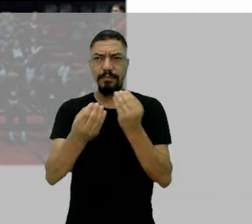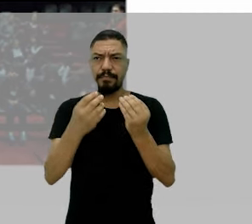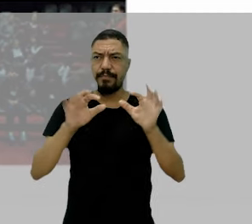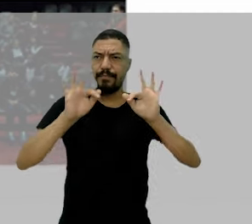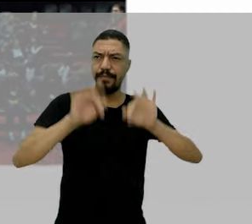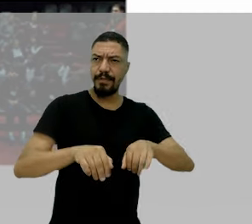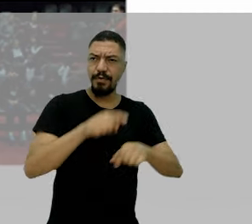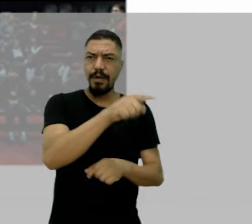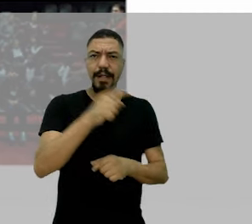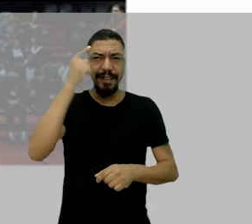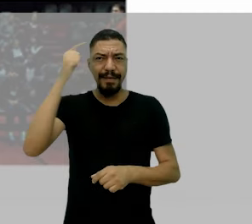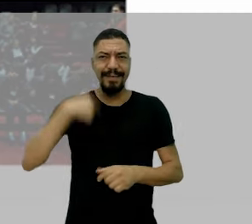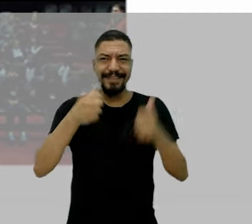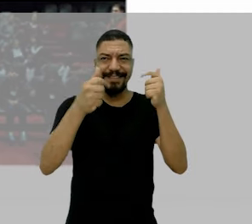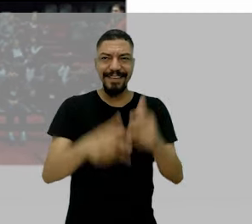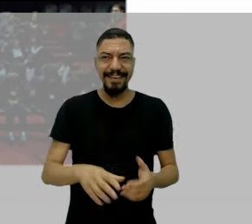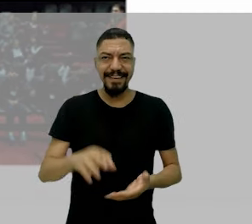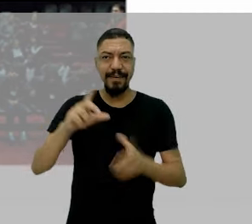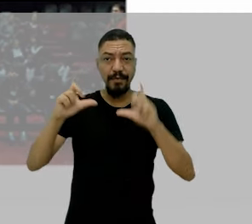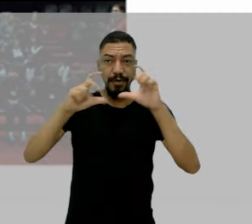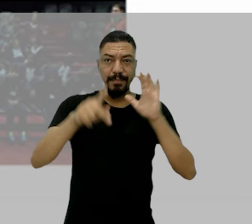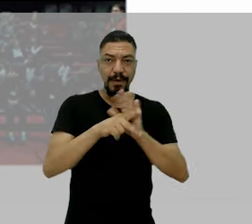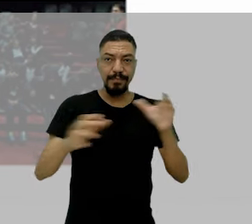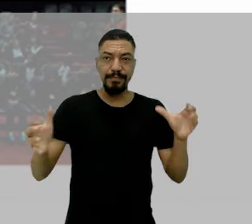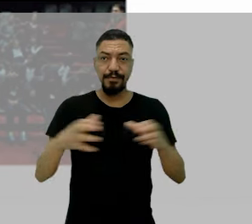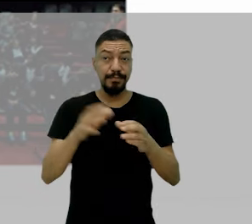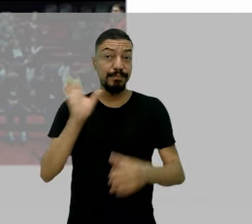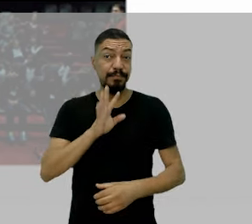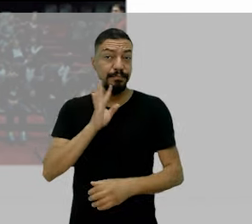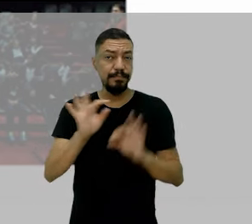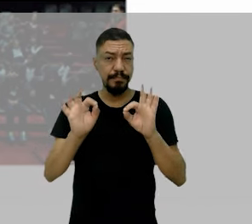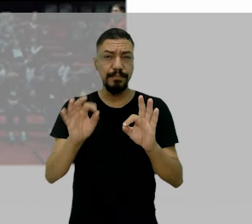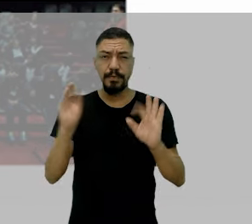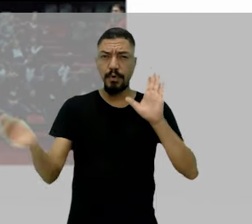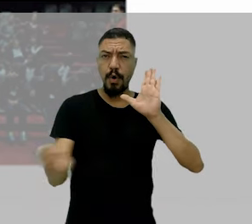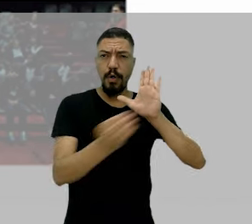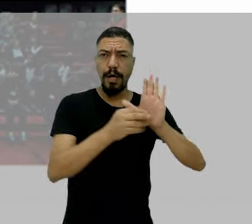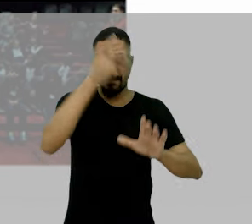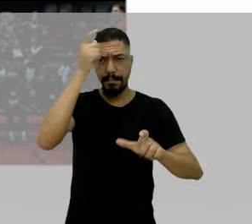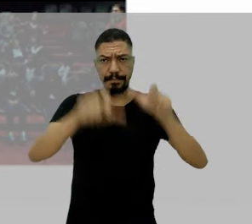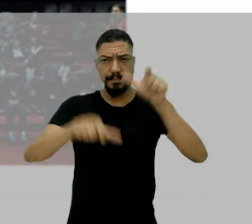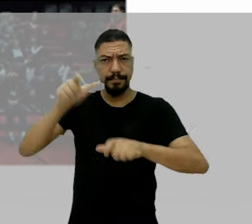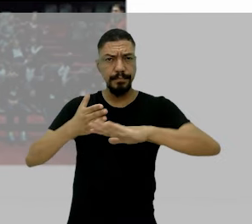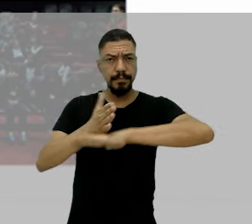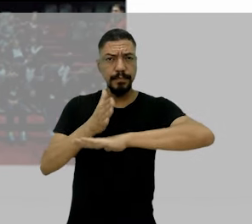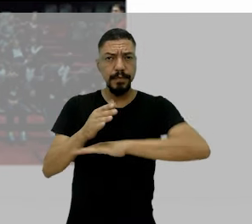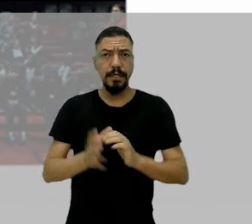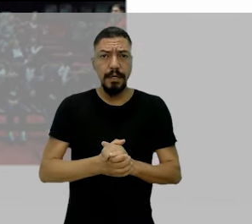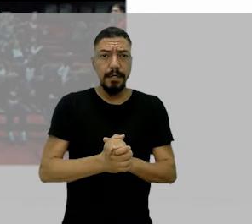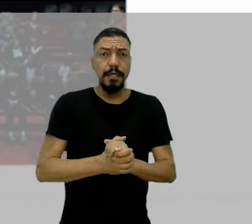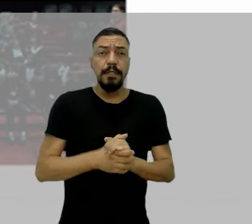Aqui, lembra que eu falei que a foto de equipe é legal, e é mesmo. A gente colocar, né, as pessoas que fizeram.